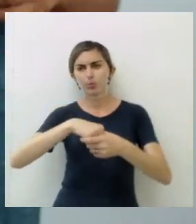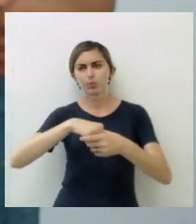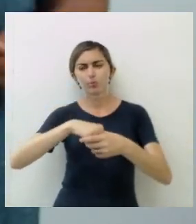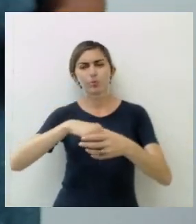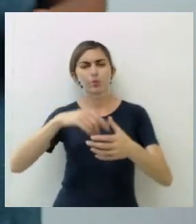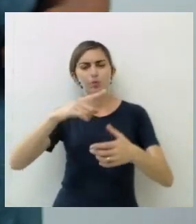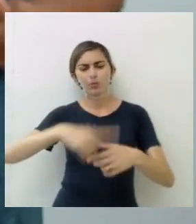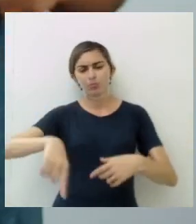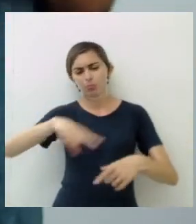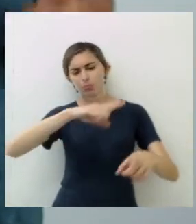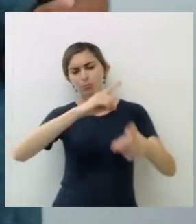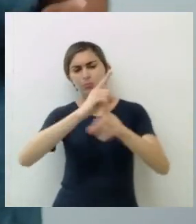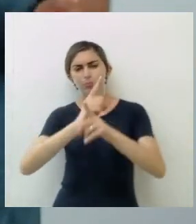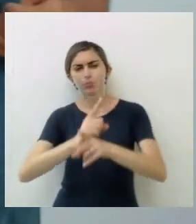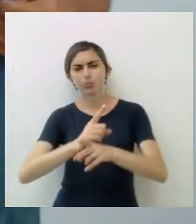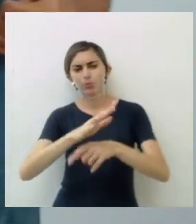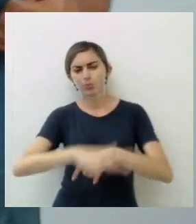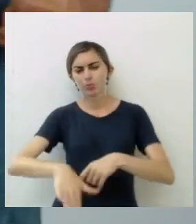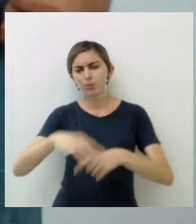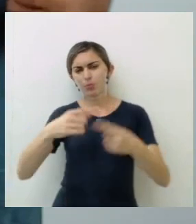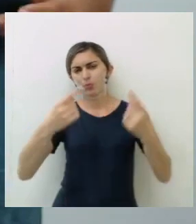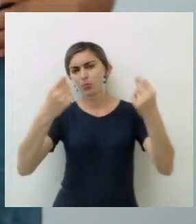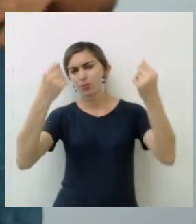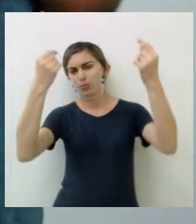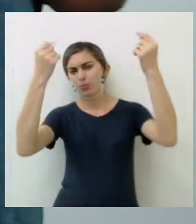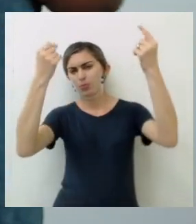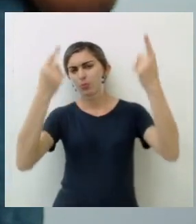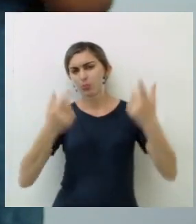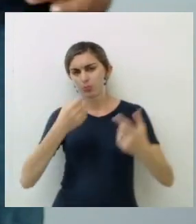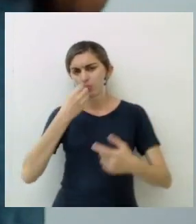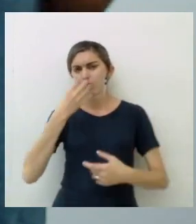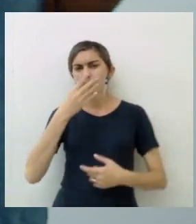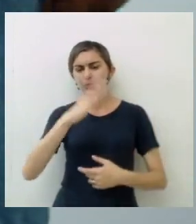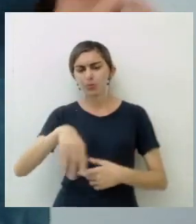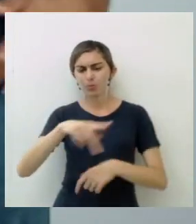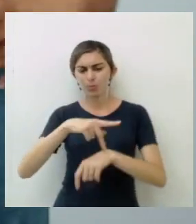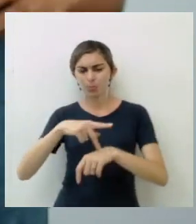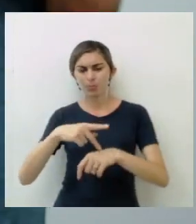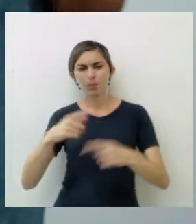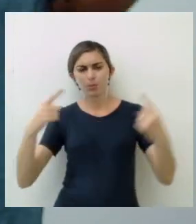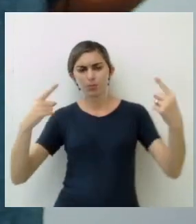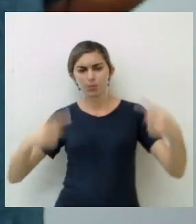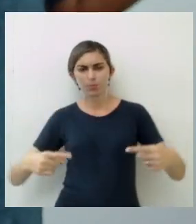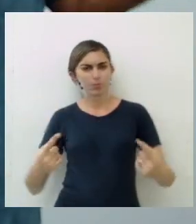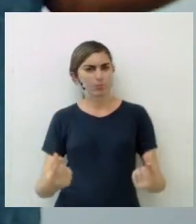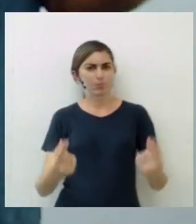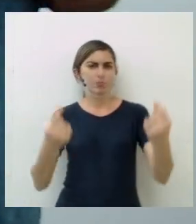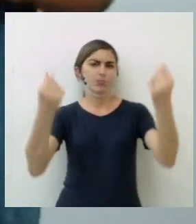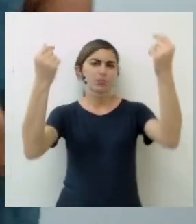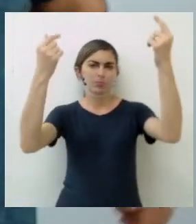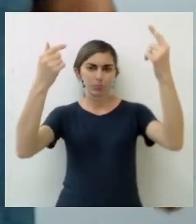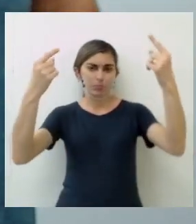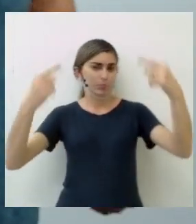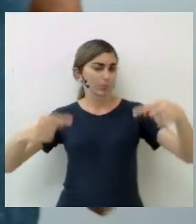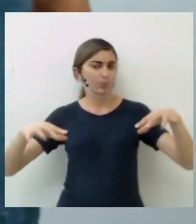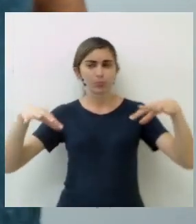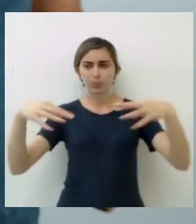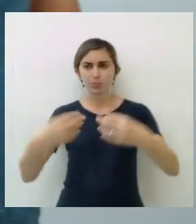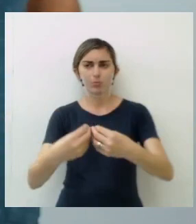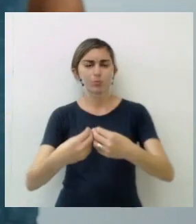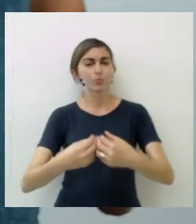do sol a gente vai encontrar uma boa economia, fazendo com que o país desponte economicamente mediante a todo